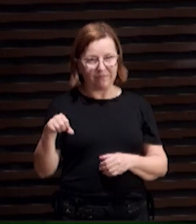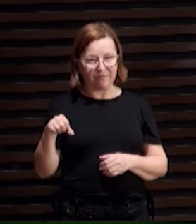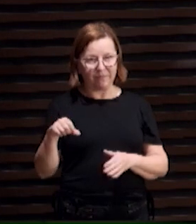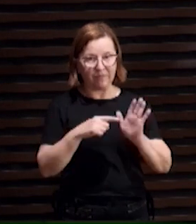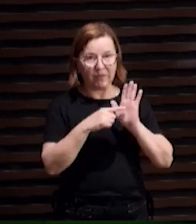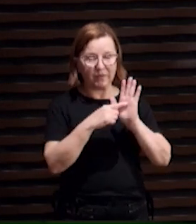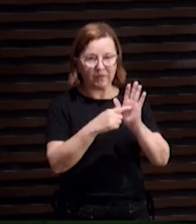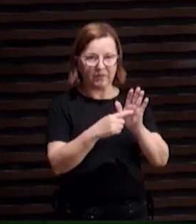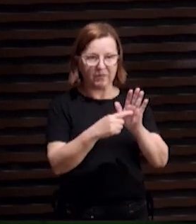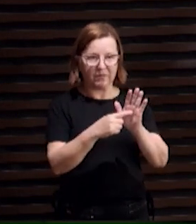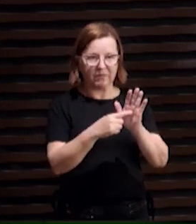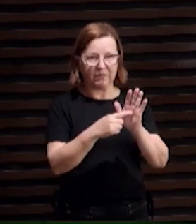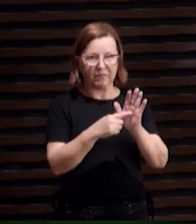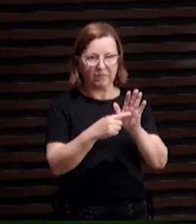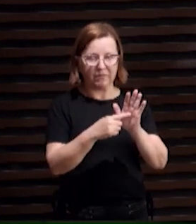apareceu-lhe